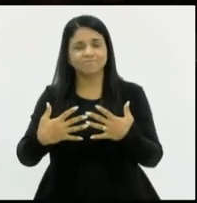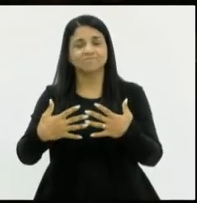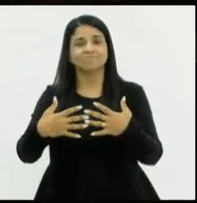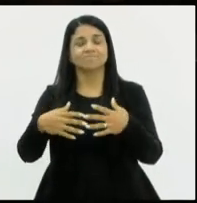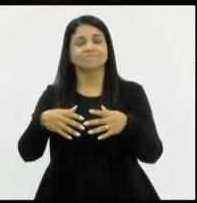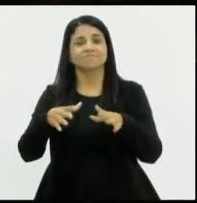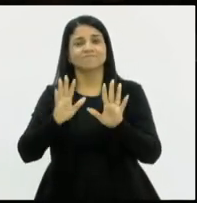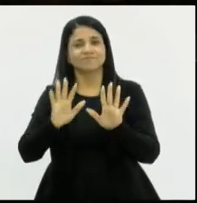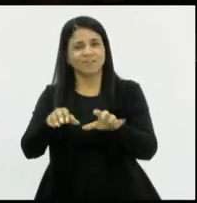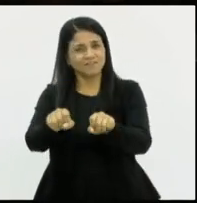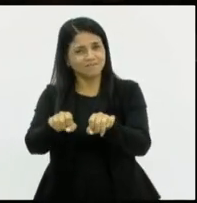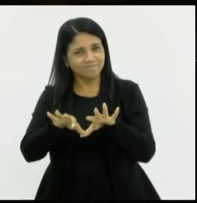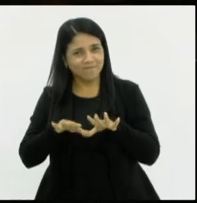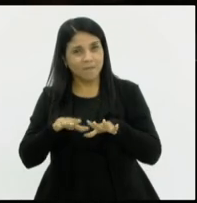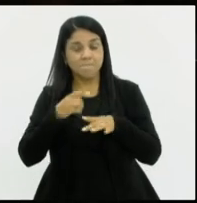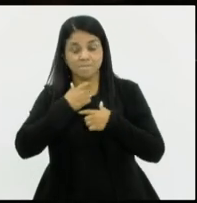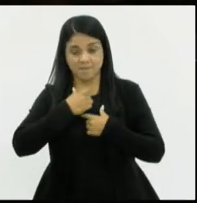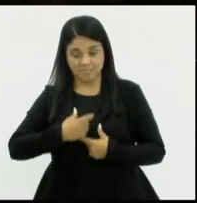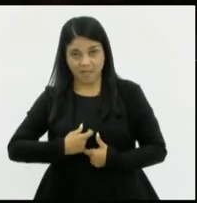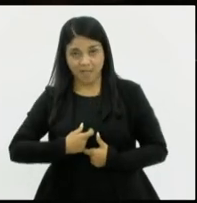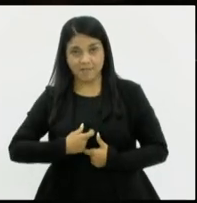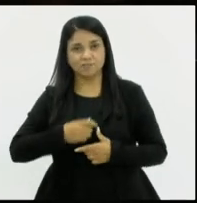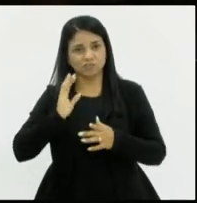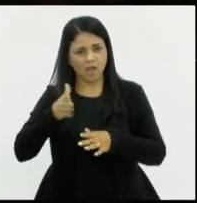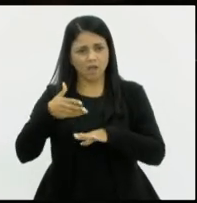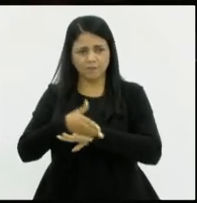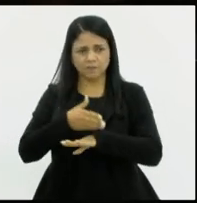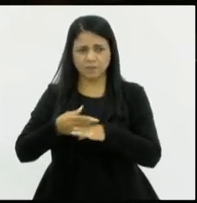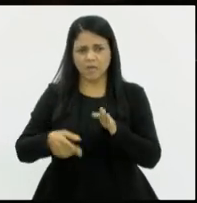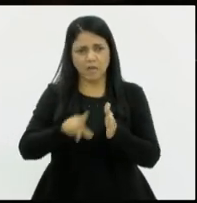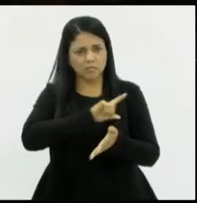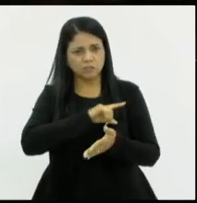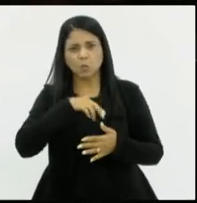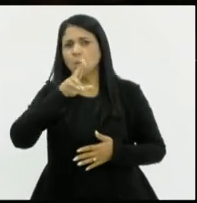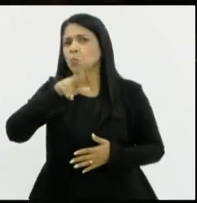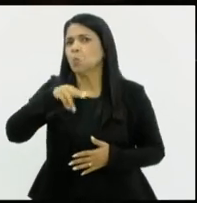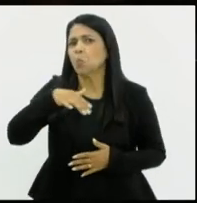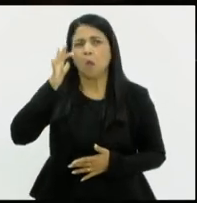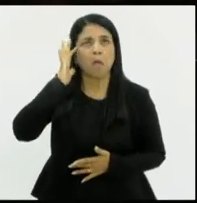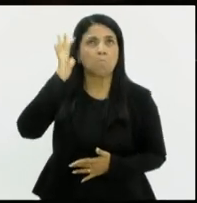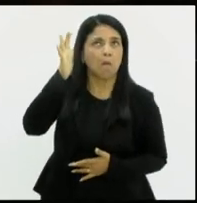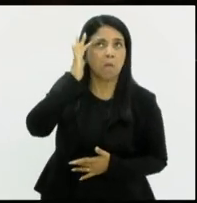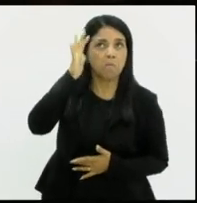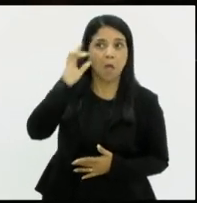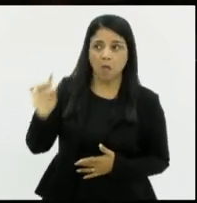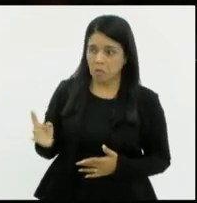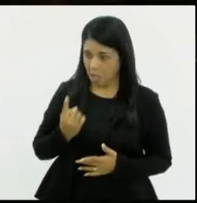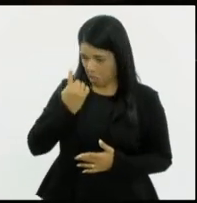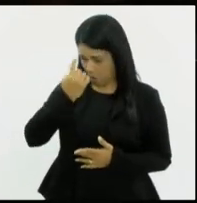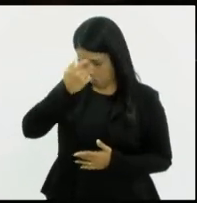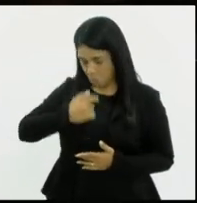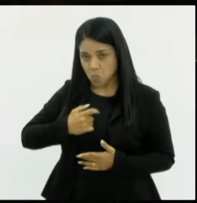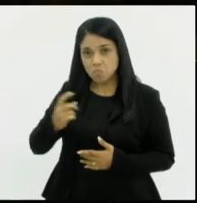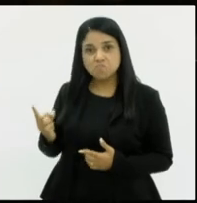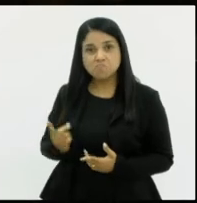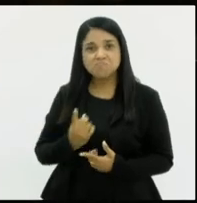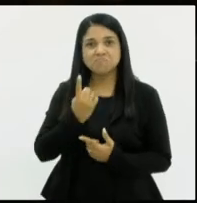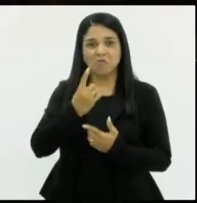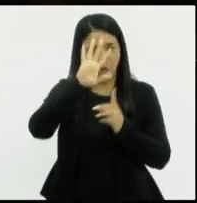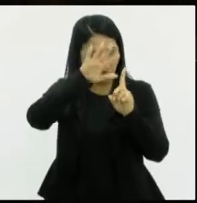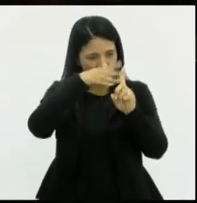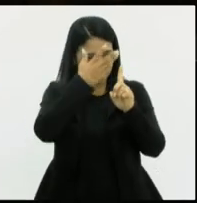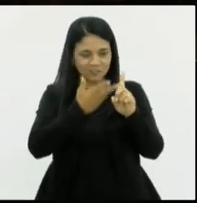solenes, de medalha Tiradentes, eu jamais imaginava na ocasião que um dia eu pudesse estar aqui sendo